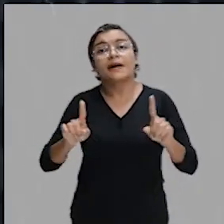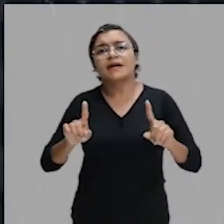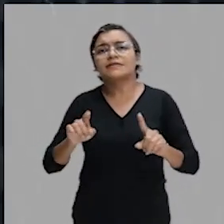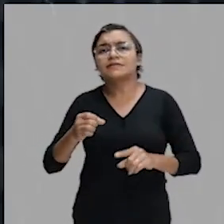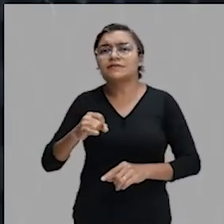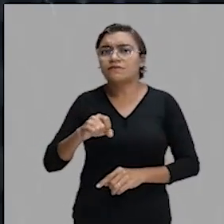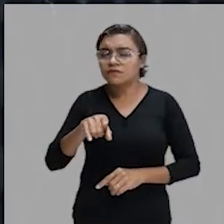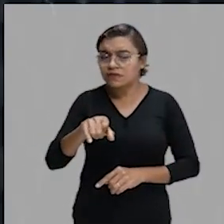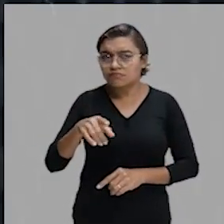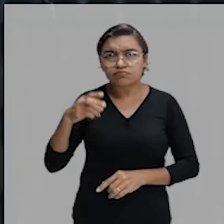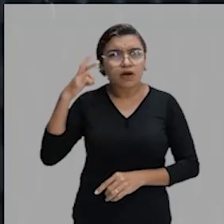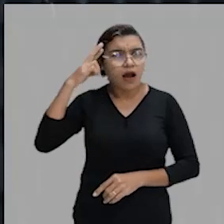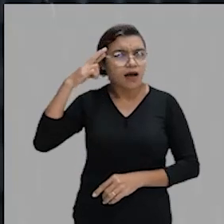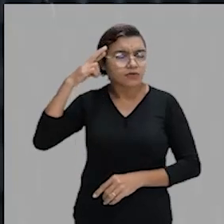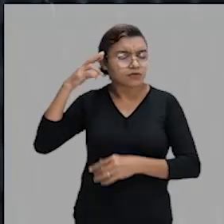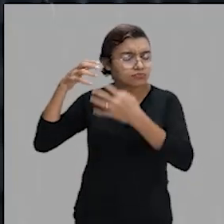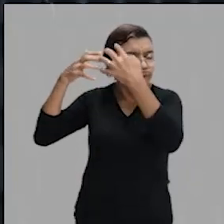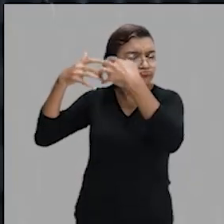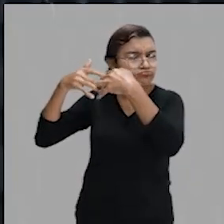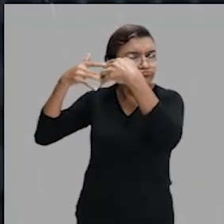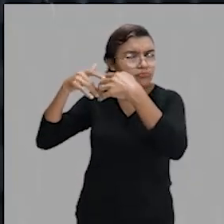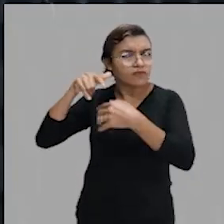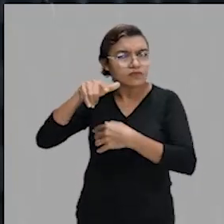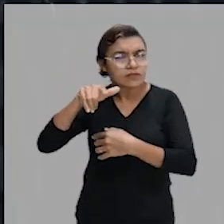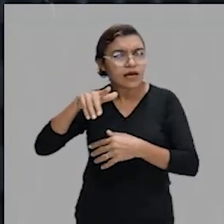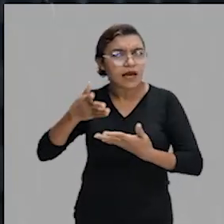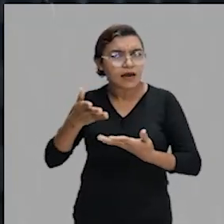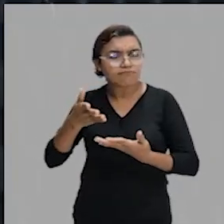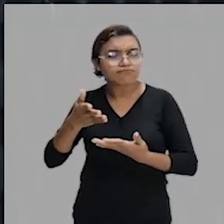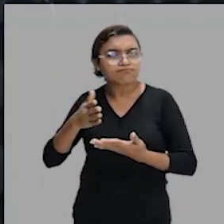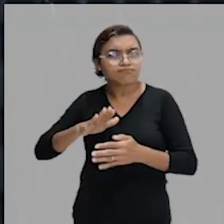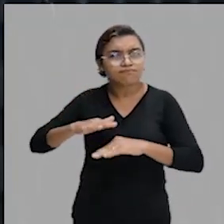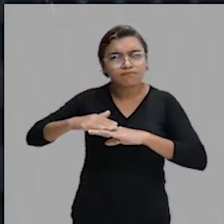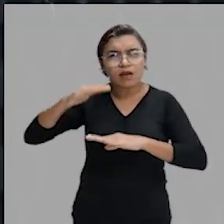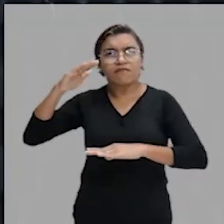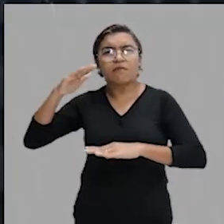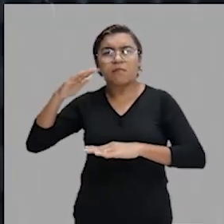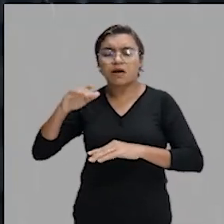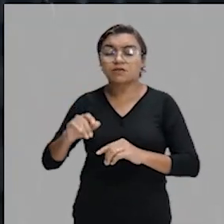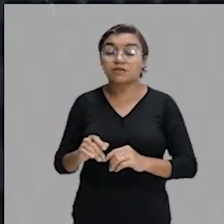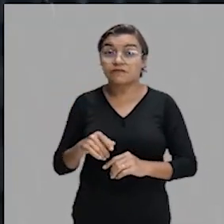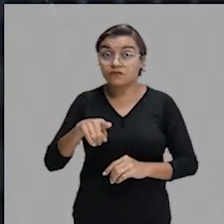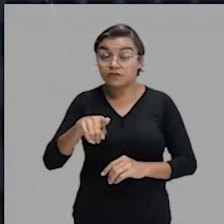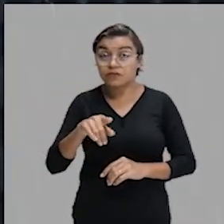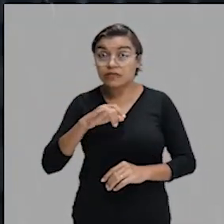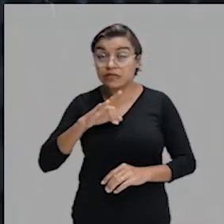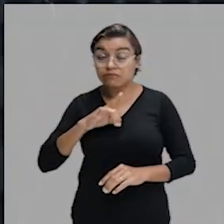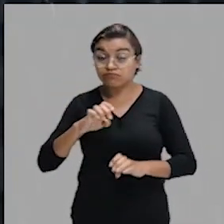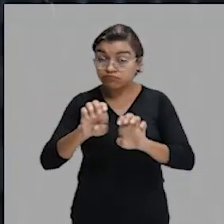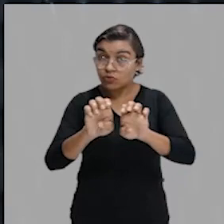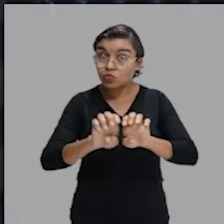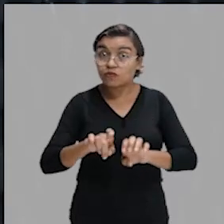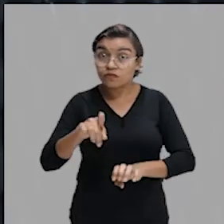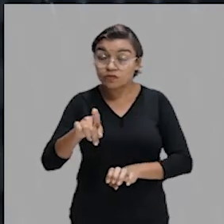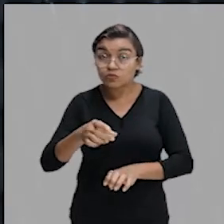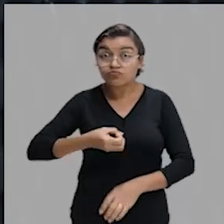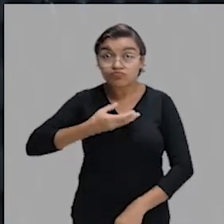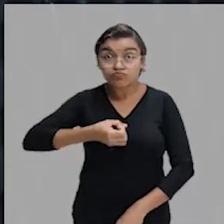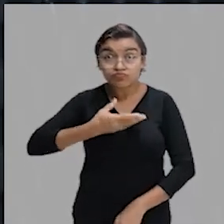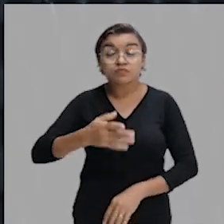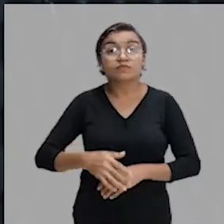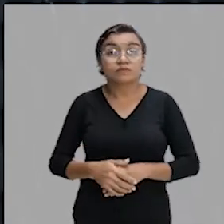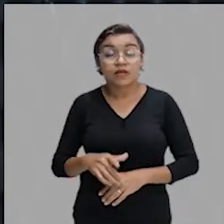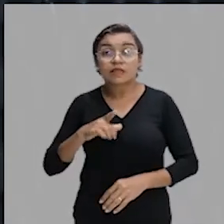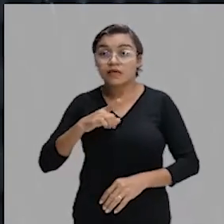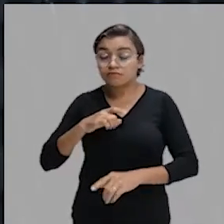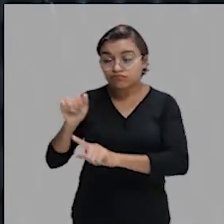que ele fique fértil, claro que tem uma estrutura e que possa, na verdade, ser produtivo, você também dá um Gonçalves Dias,